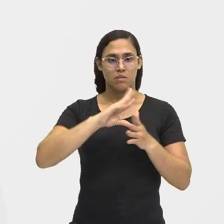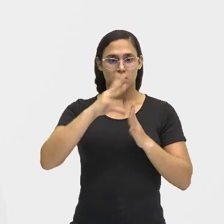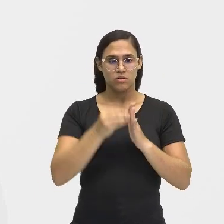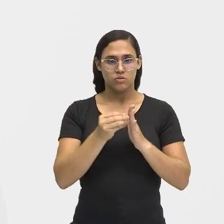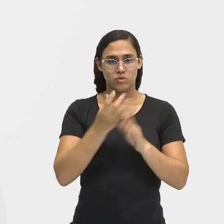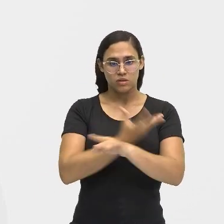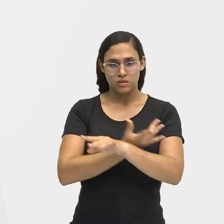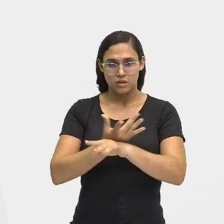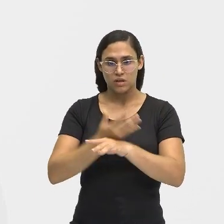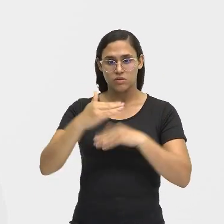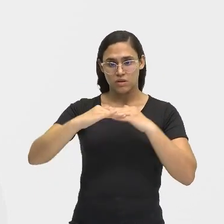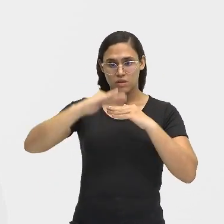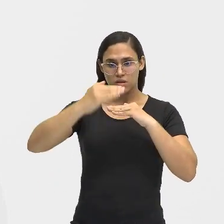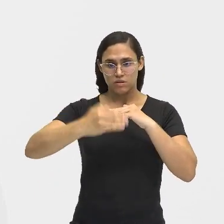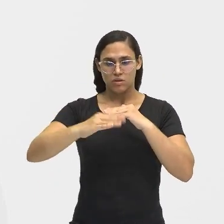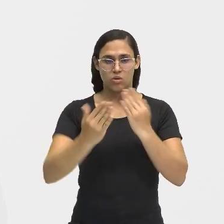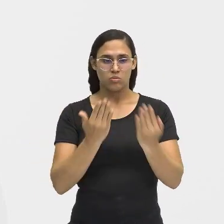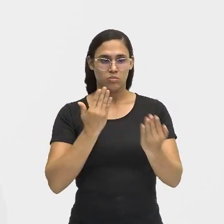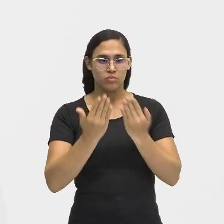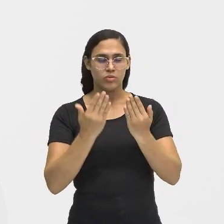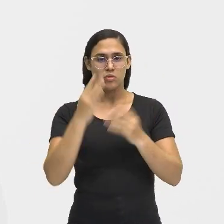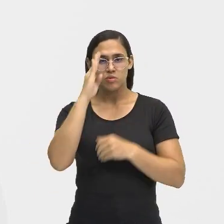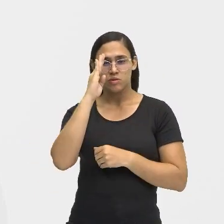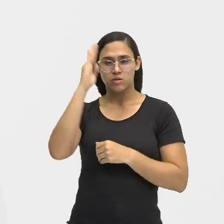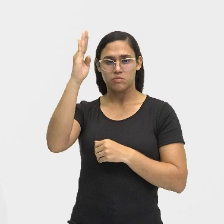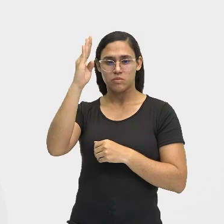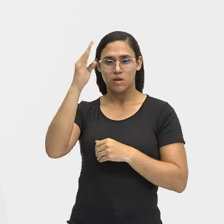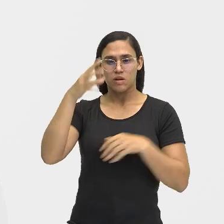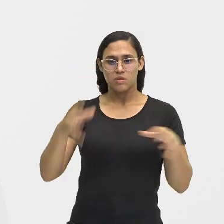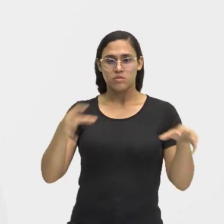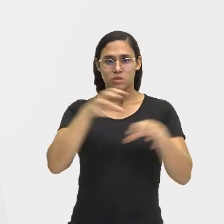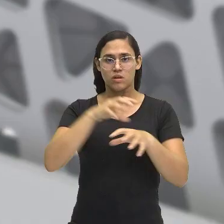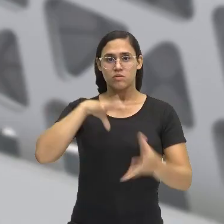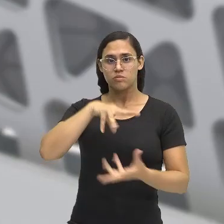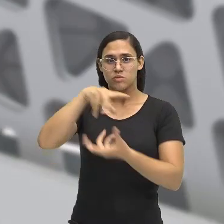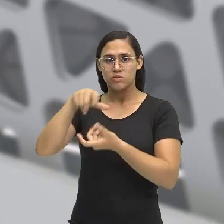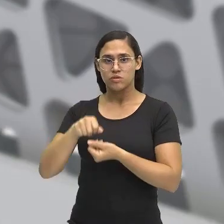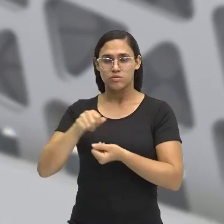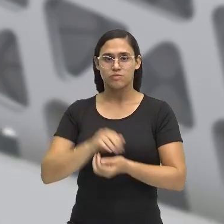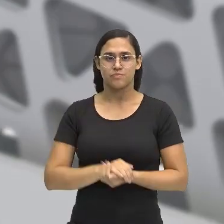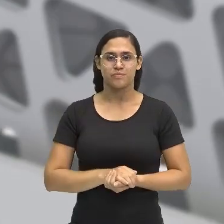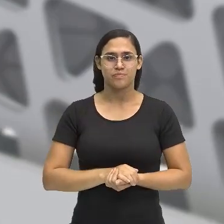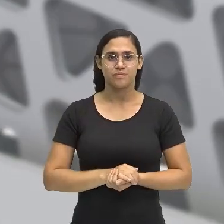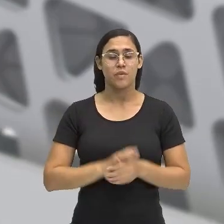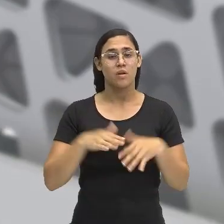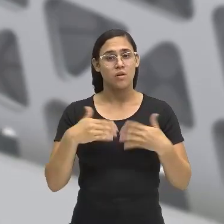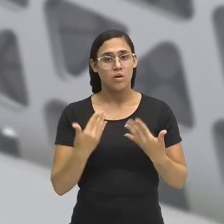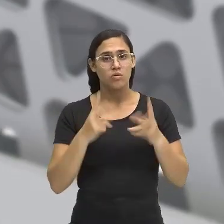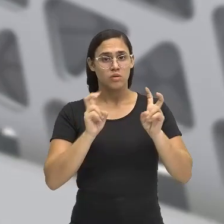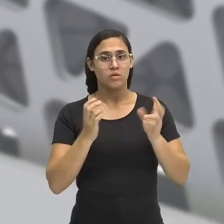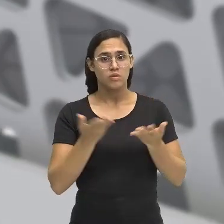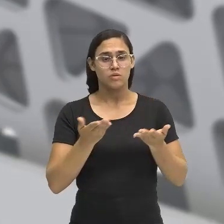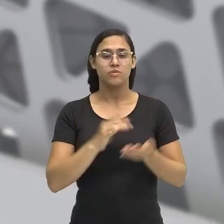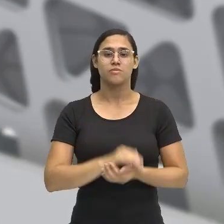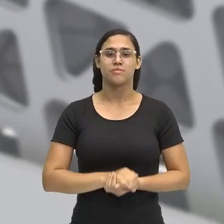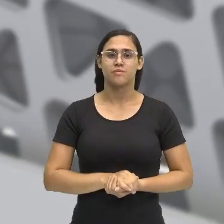Cerrado e Pampas, comparativo com os principais biomas mundiais. Então, essa é a nossa aula de